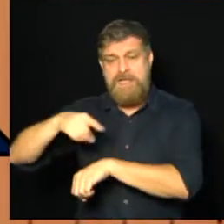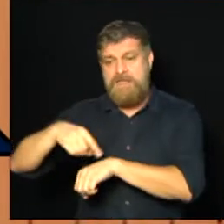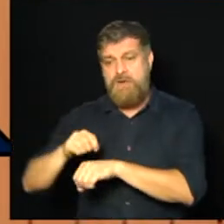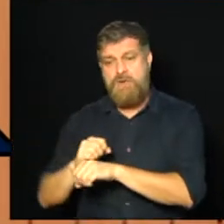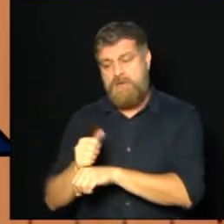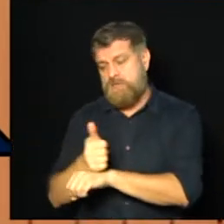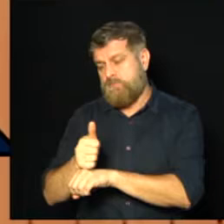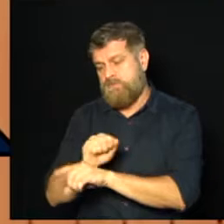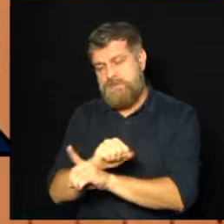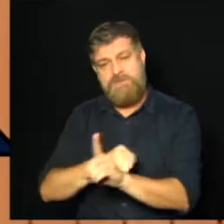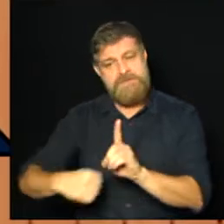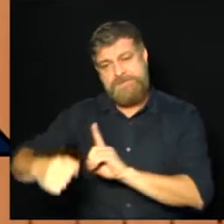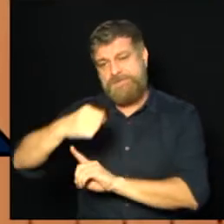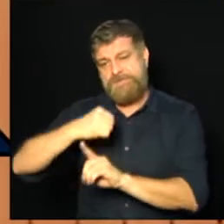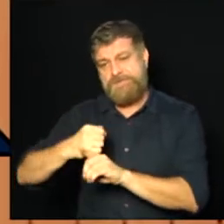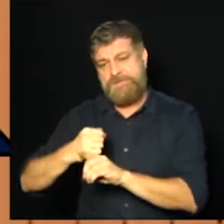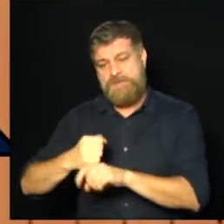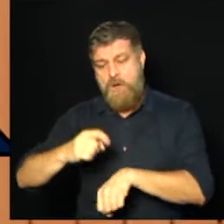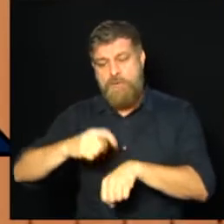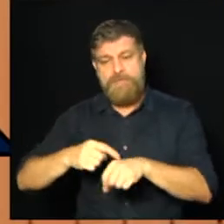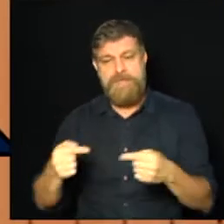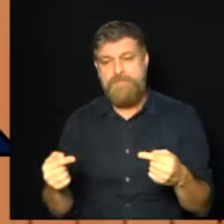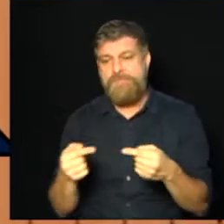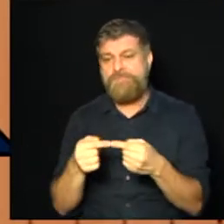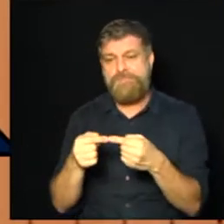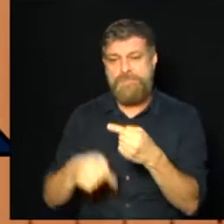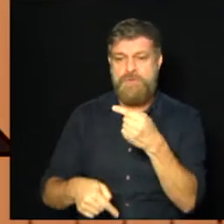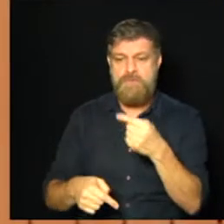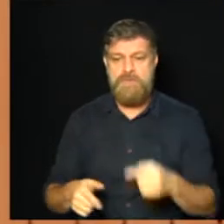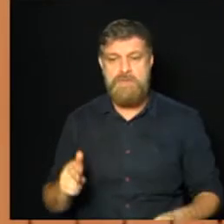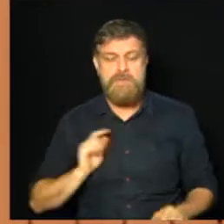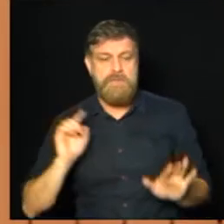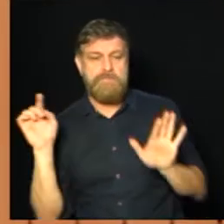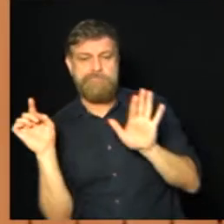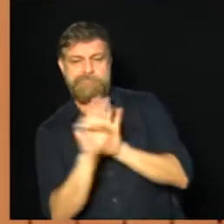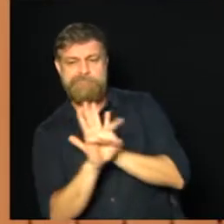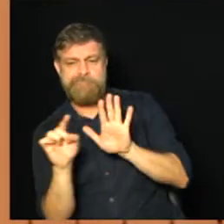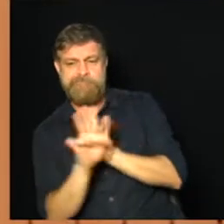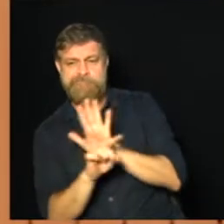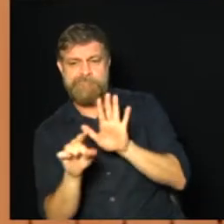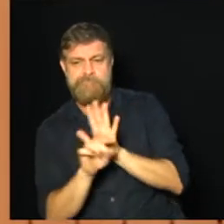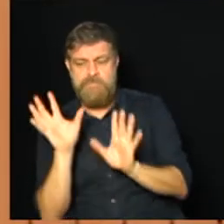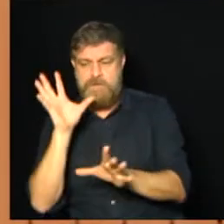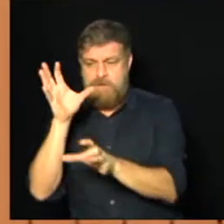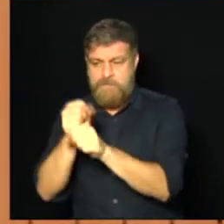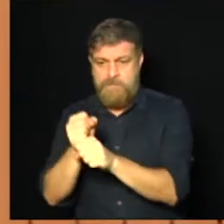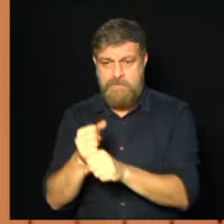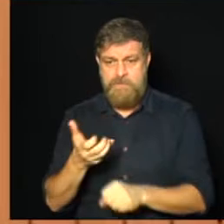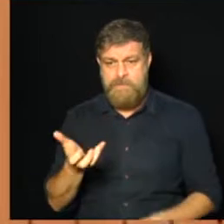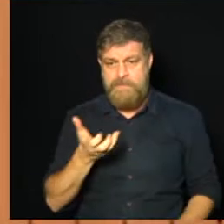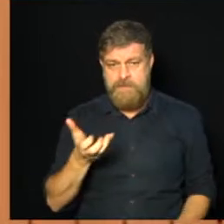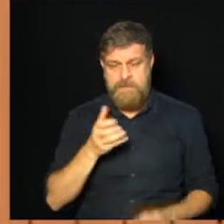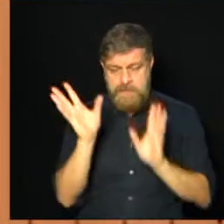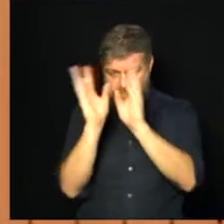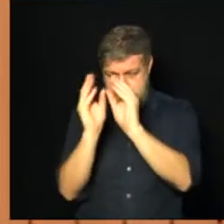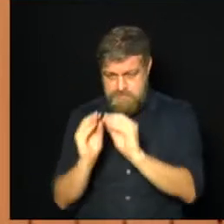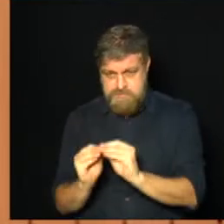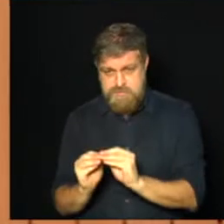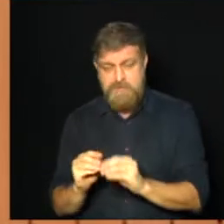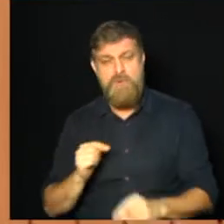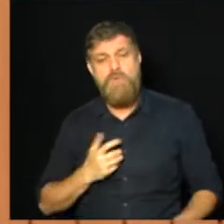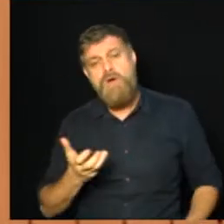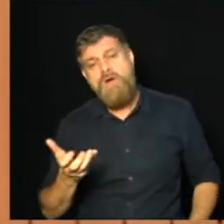semanais. Tem outros questionamentos. Eu só queria, por fim, para terminar, uma questão